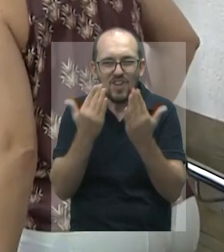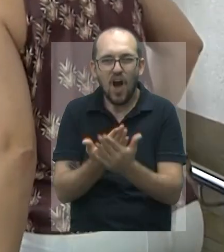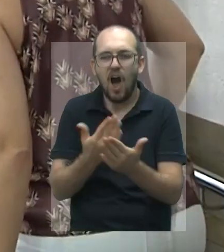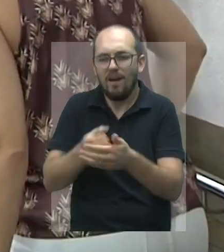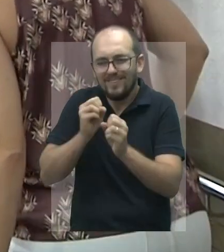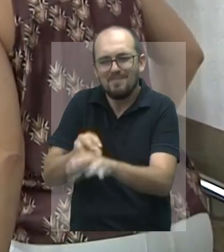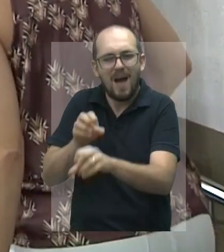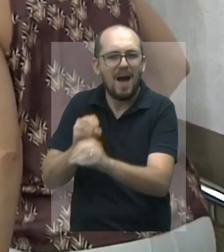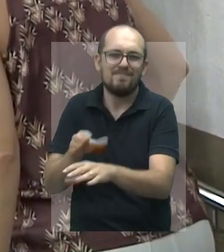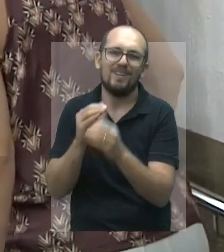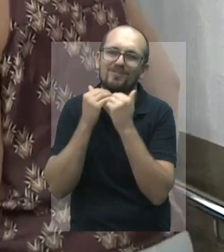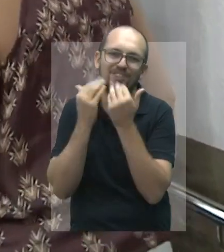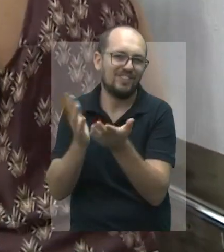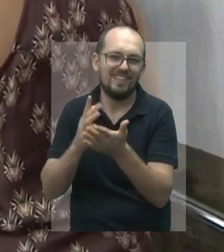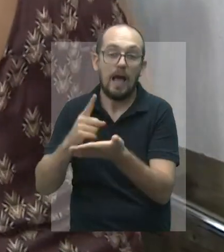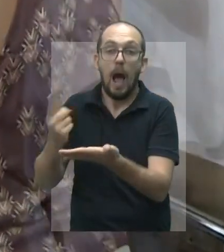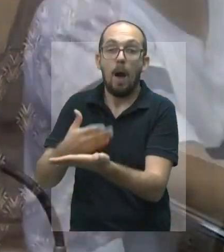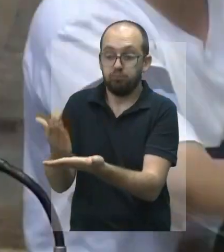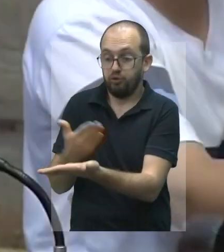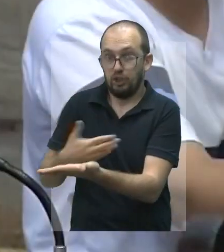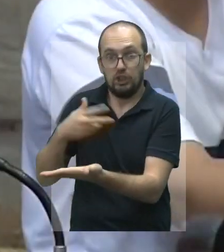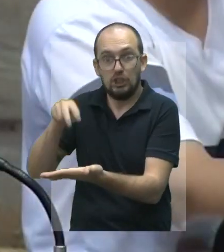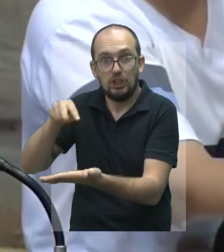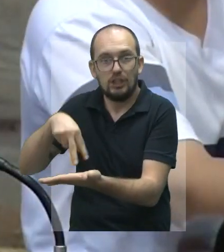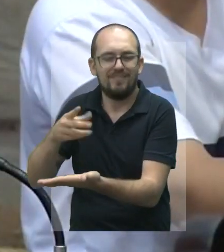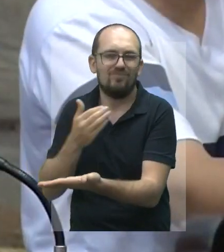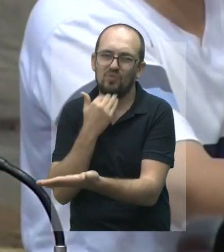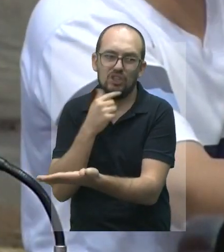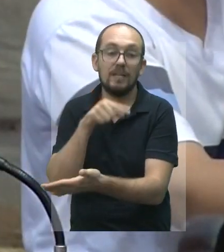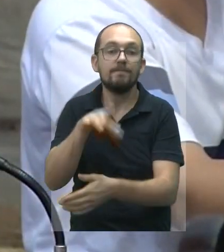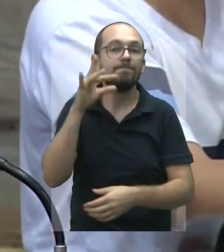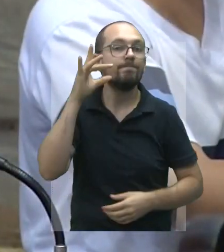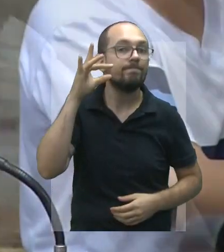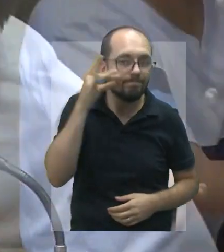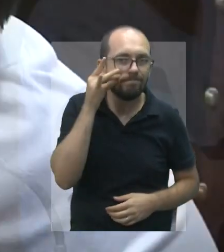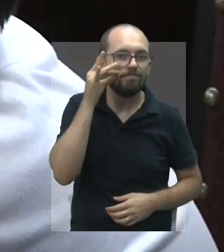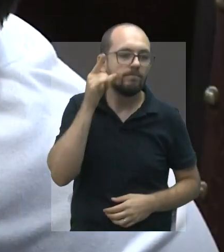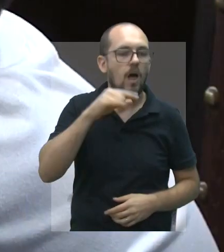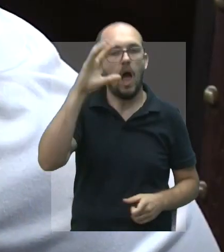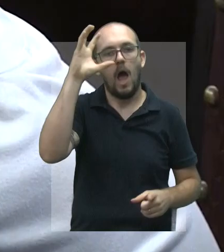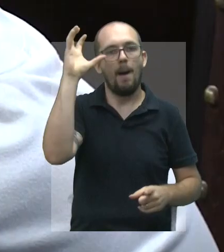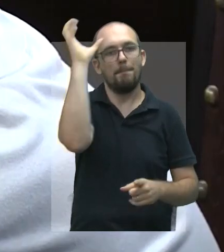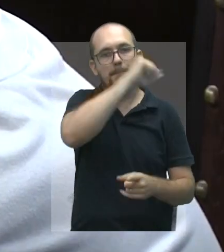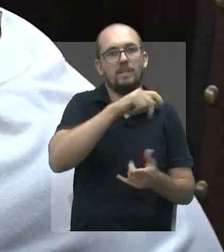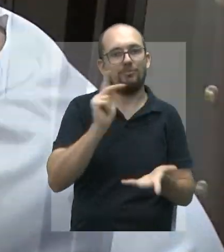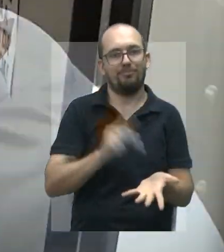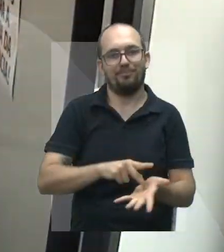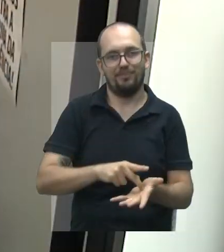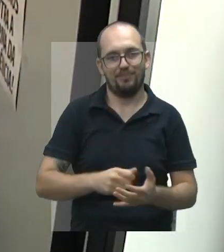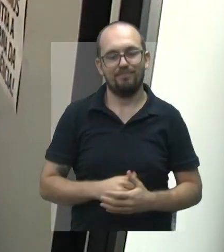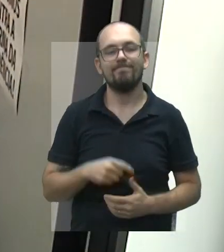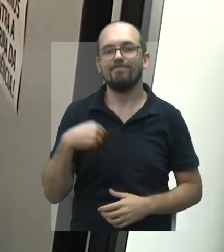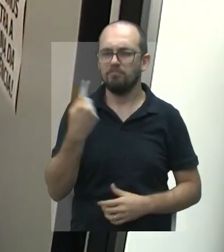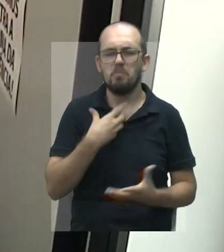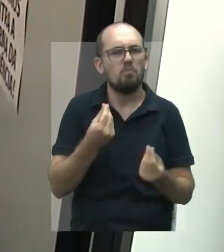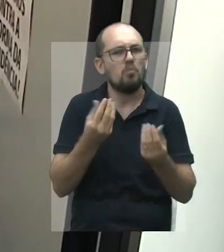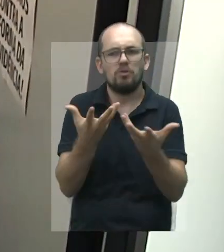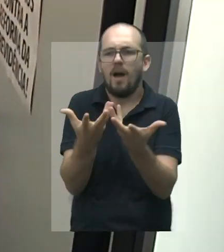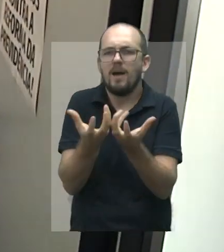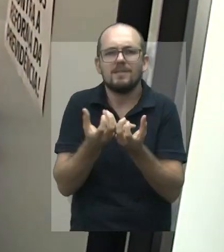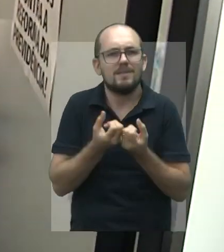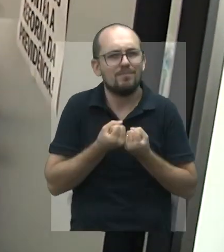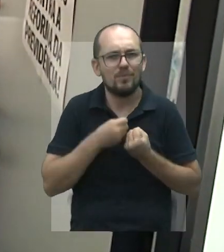não há apostila que faça essa vivência, assim, esse aprendizado acontecer. Nós somos muito bem acolhidos aqui,